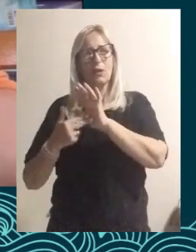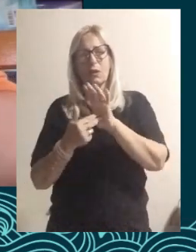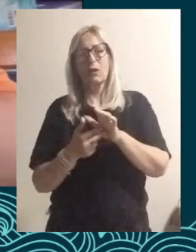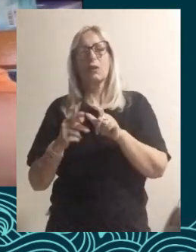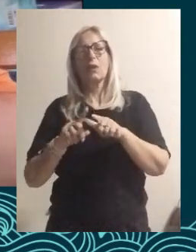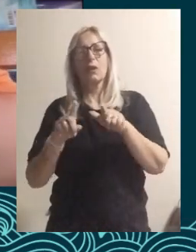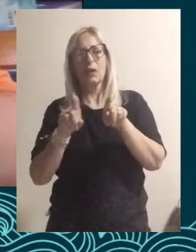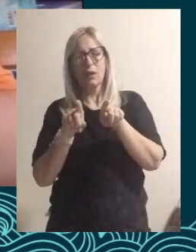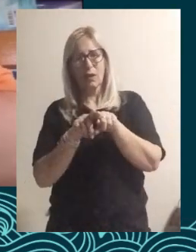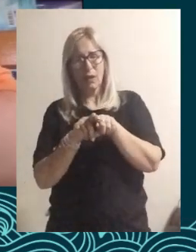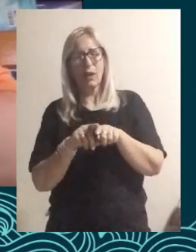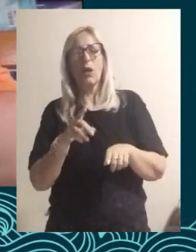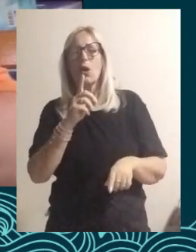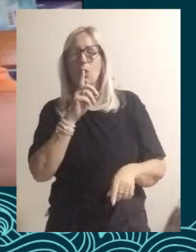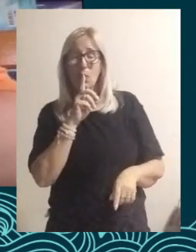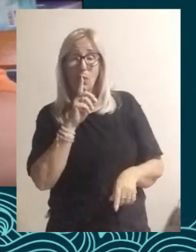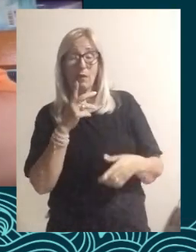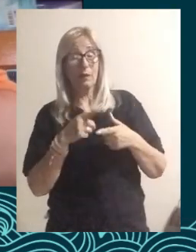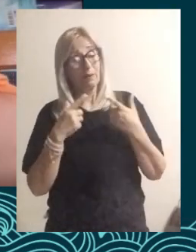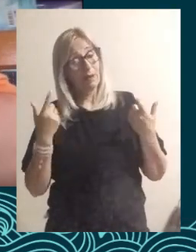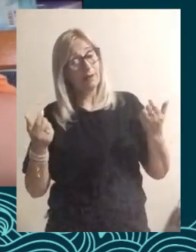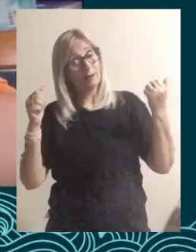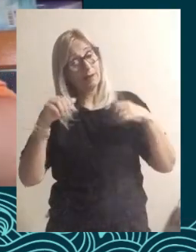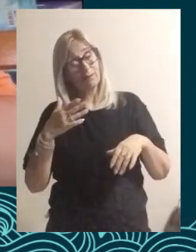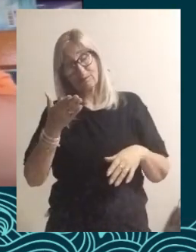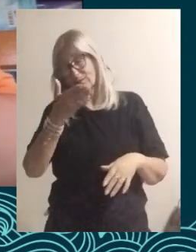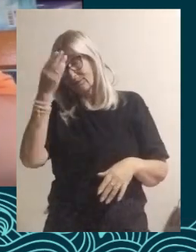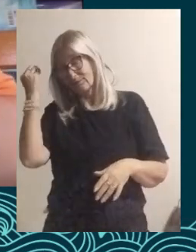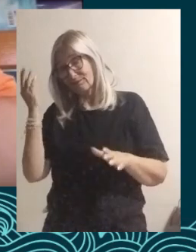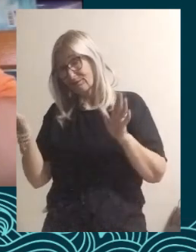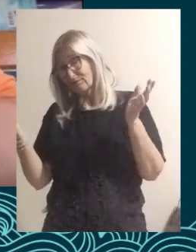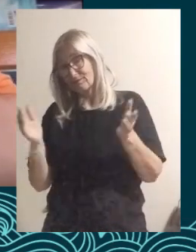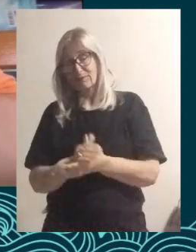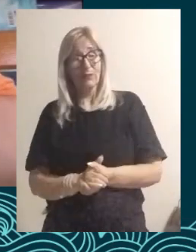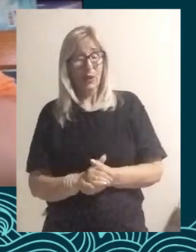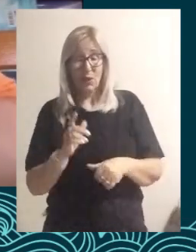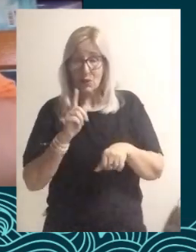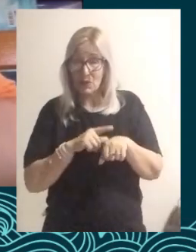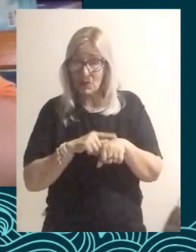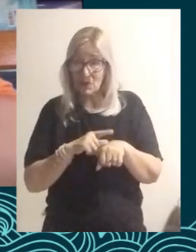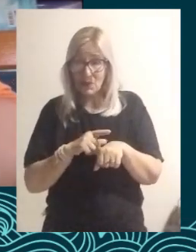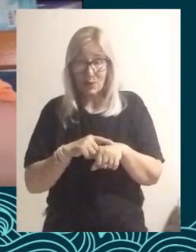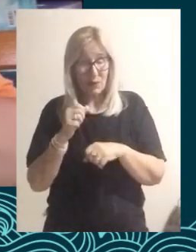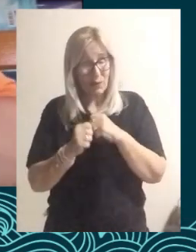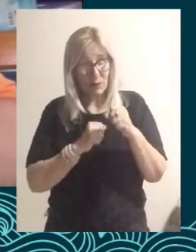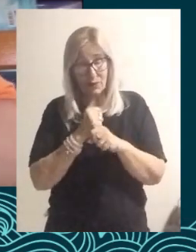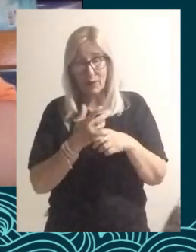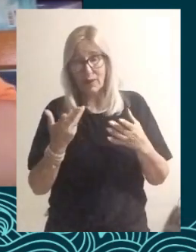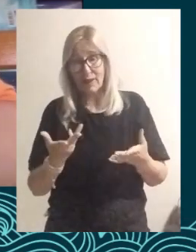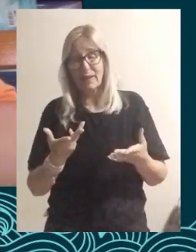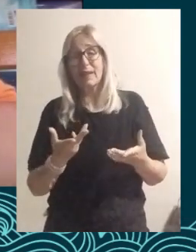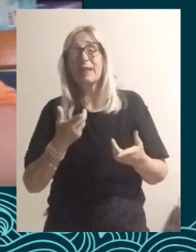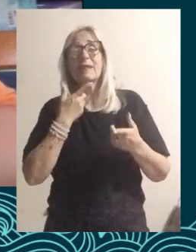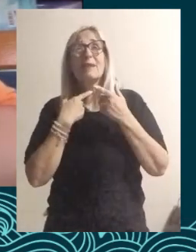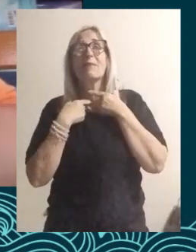os aniversários, celebrar as coisas também. Os aniversários às vezes passam batido no nosso dia a dia, e às vezes são o único momento